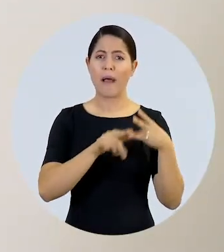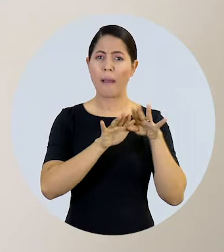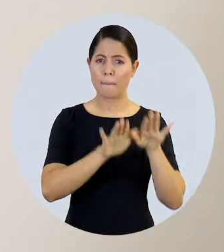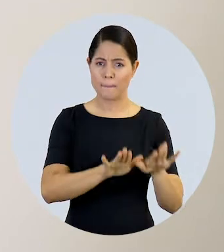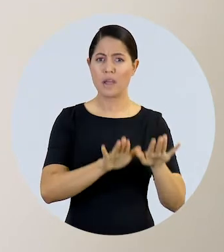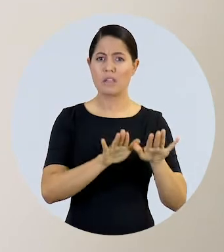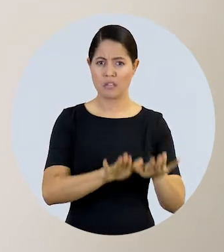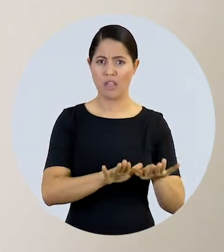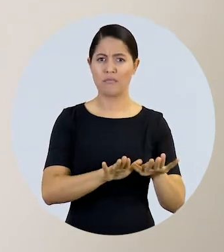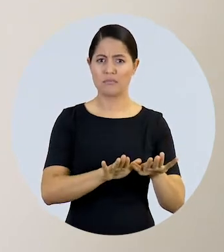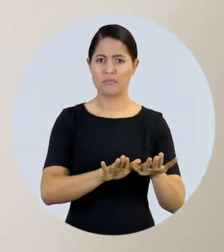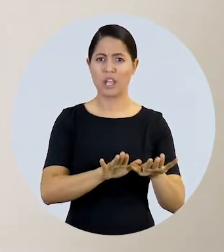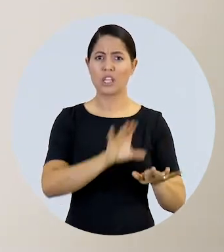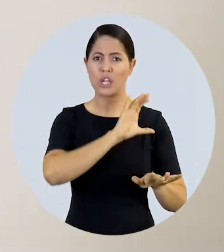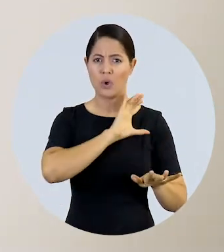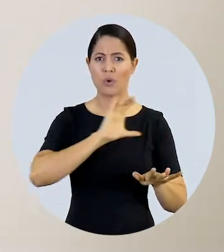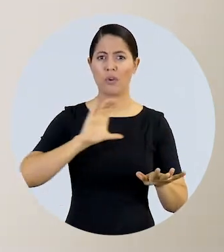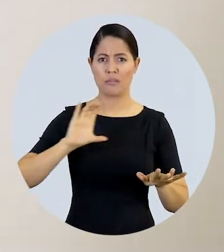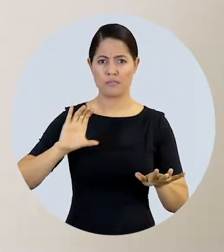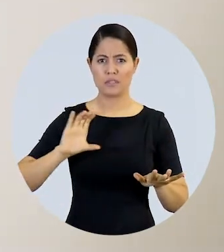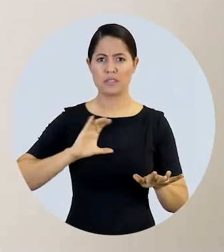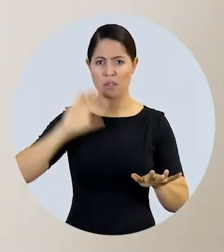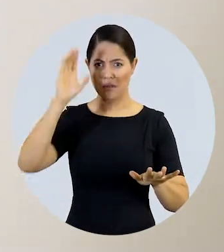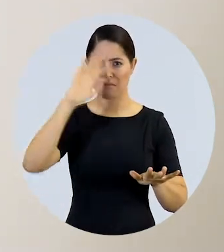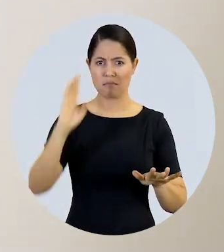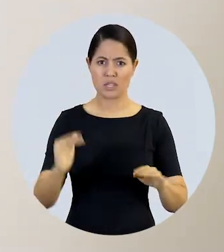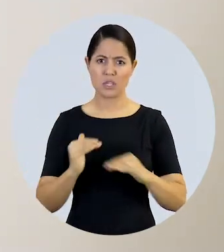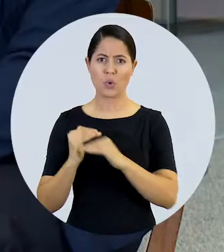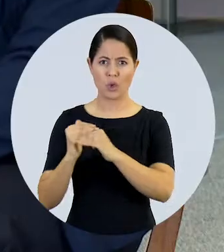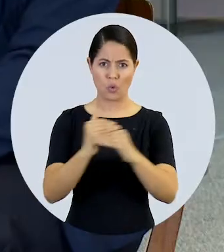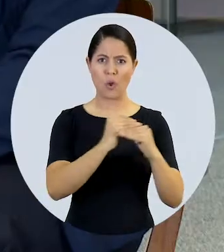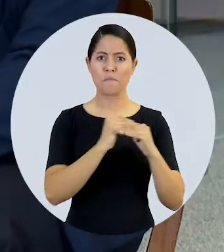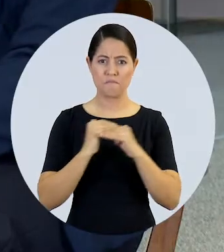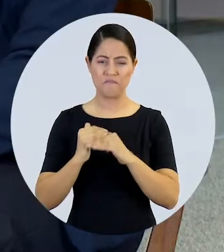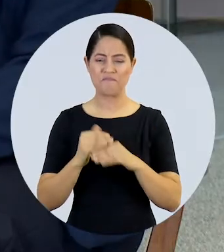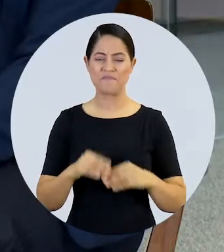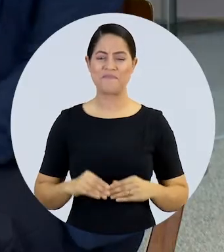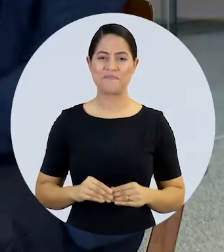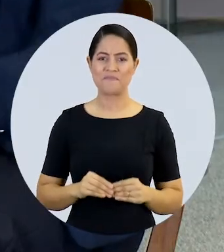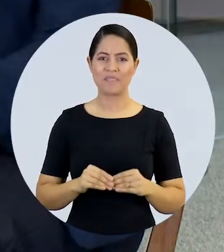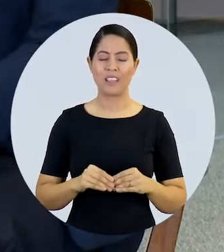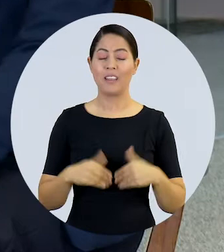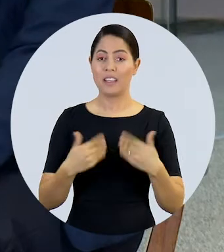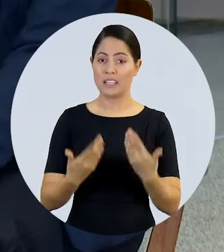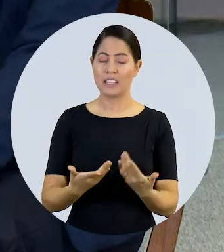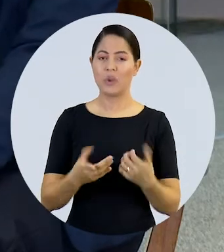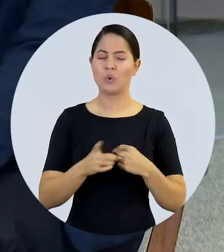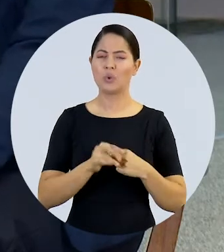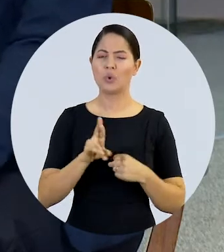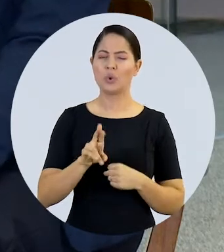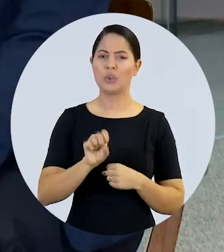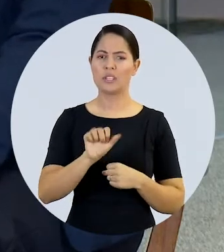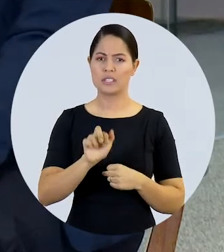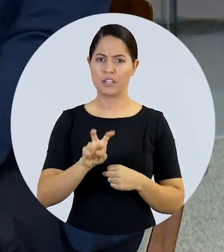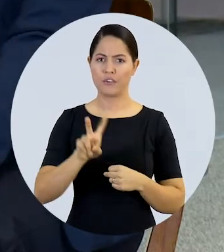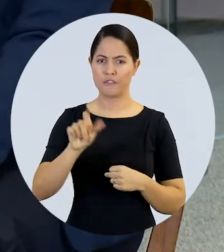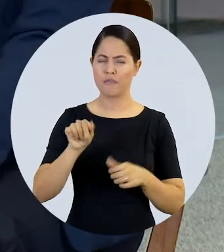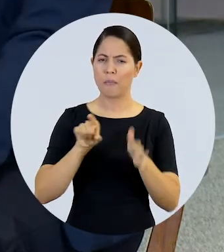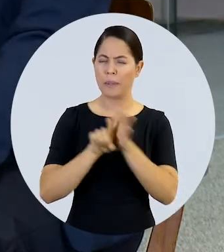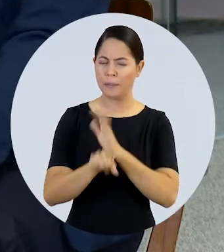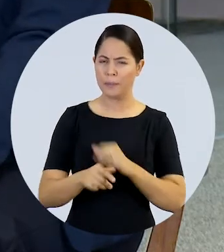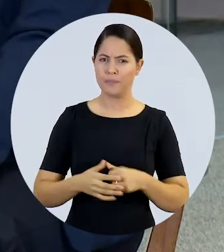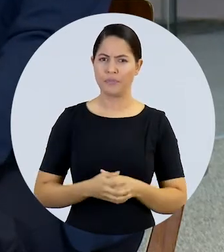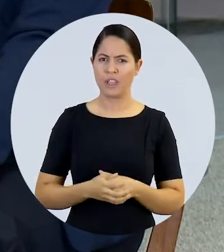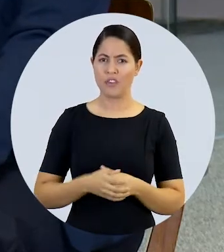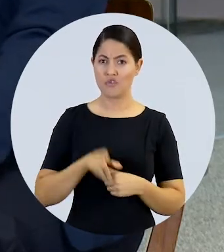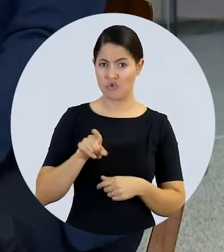pauta permanente da Comissão Nacional de Promoção da Igualdade. E, doutora Silvia, para encerrarmos, eu queria te fazer uma pergunta. A